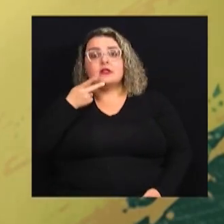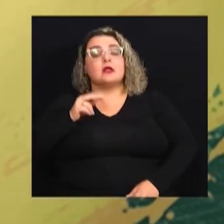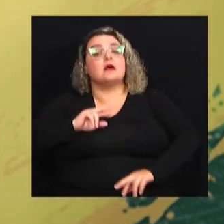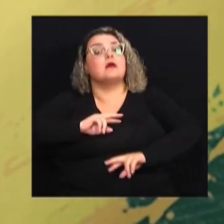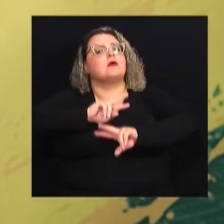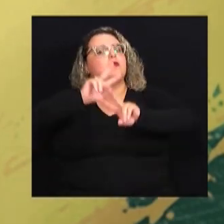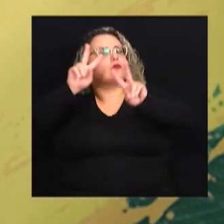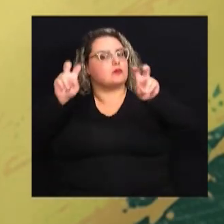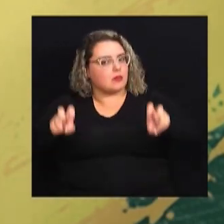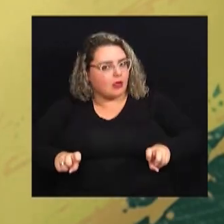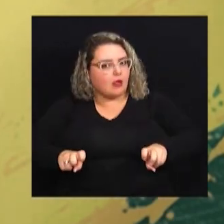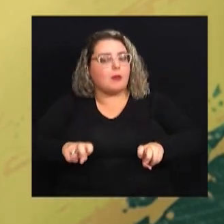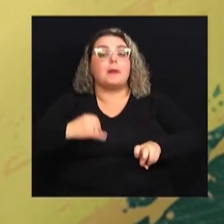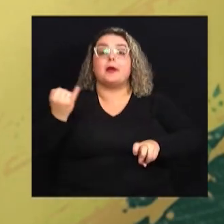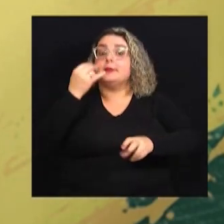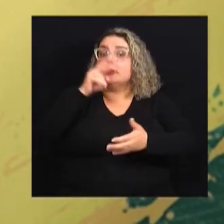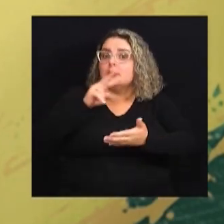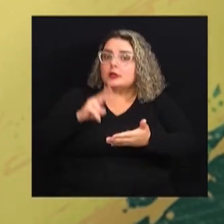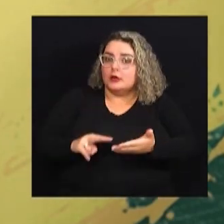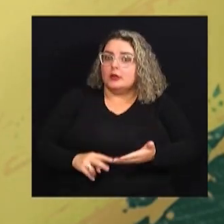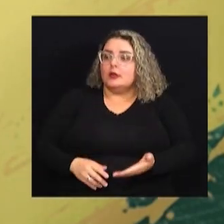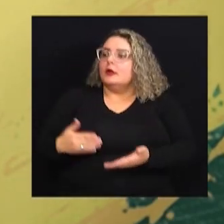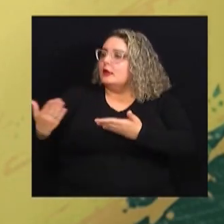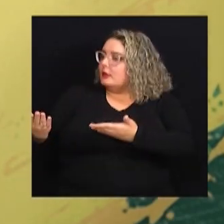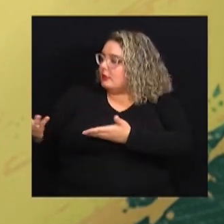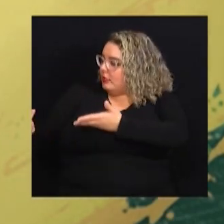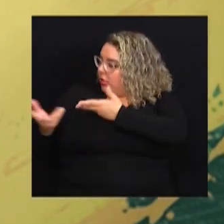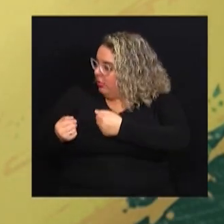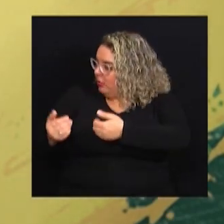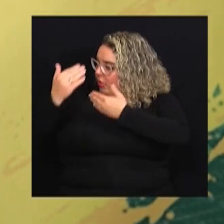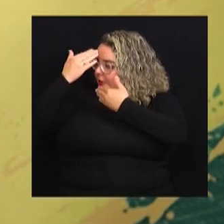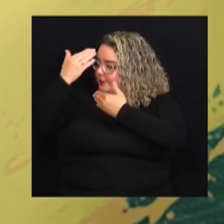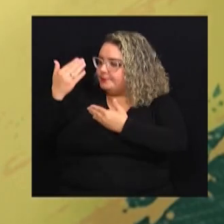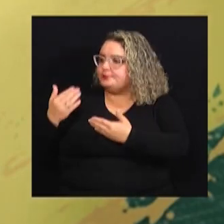Campinas e região e também do Legislativo.